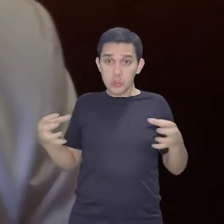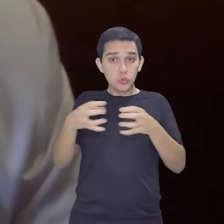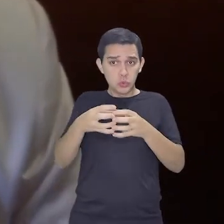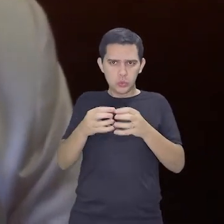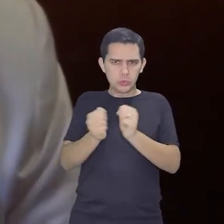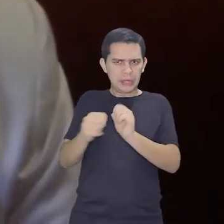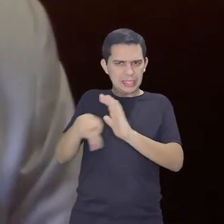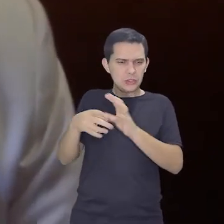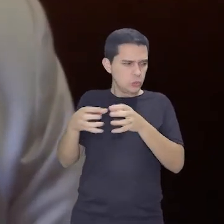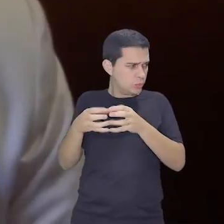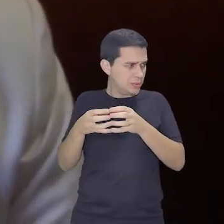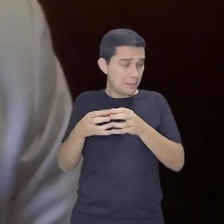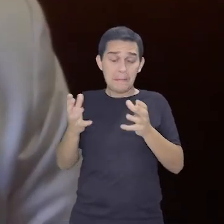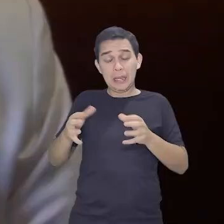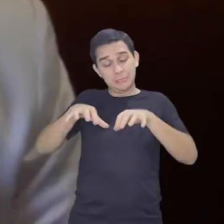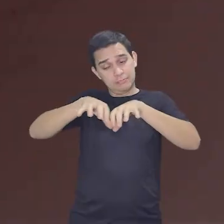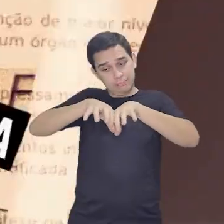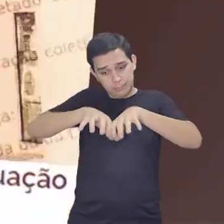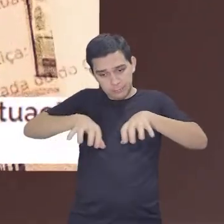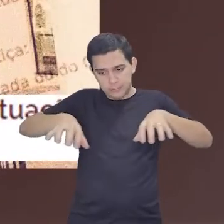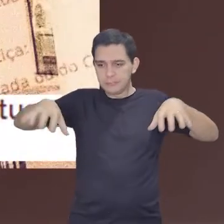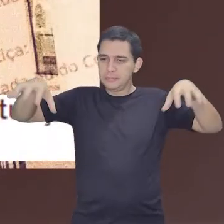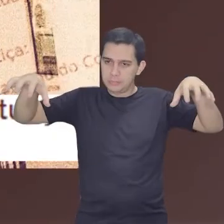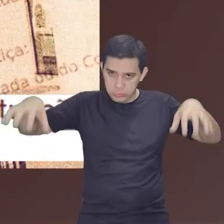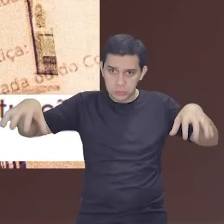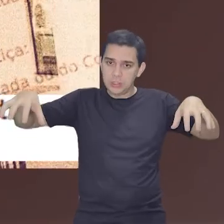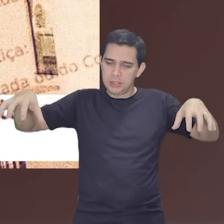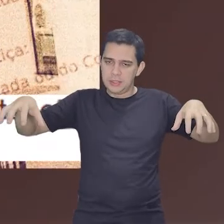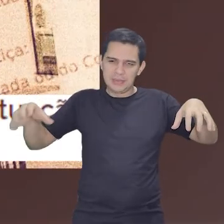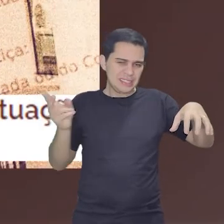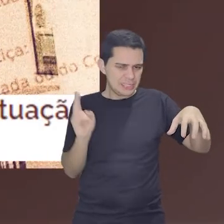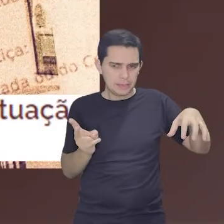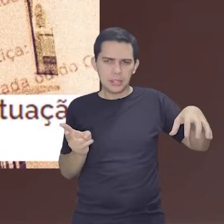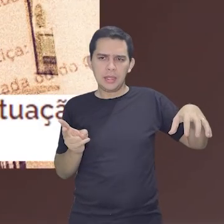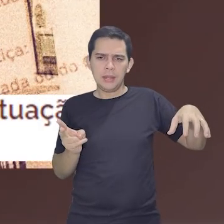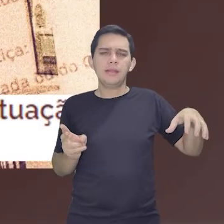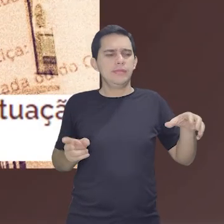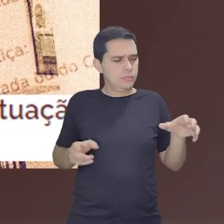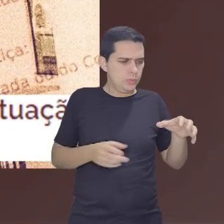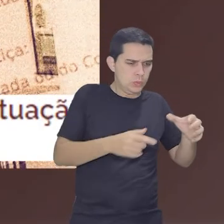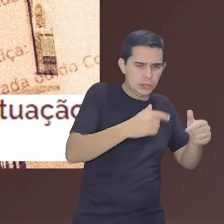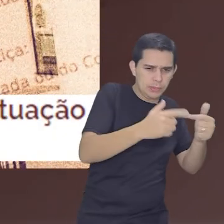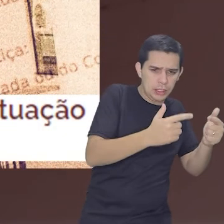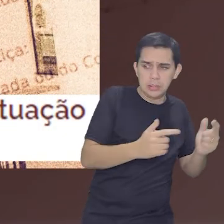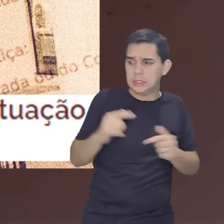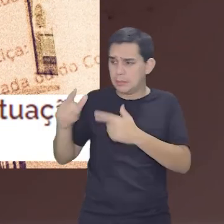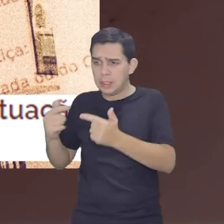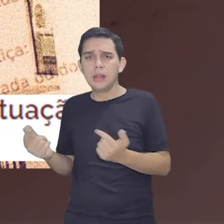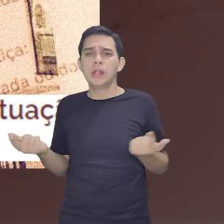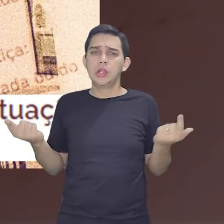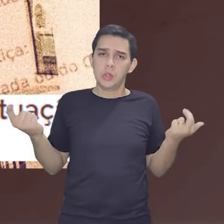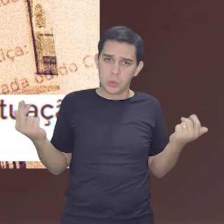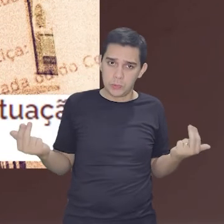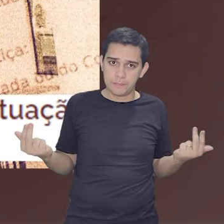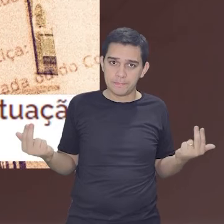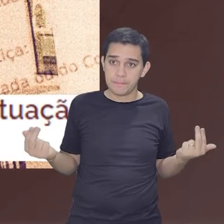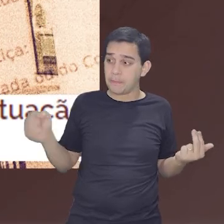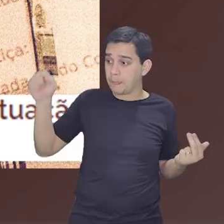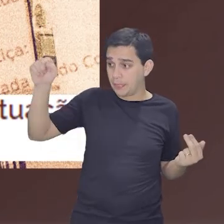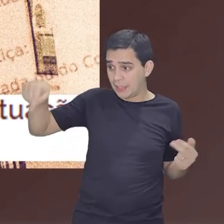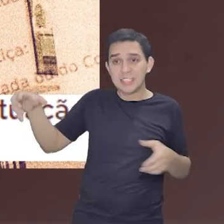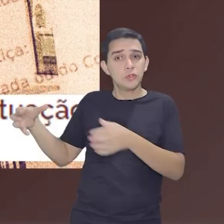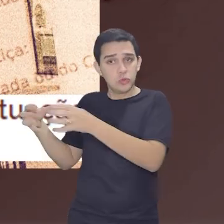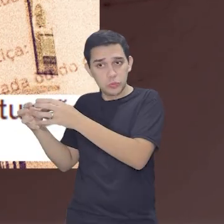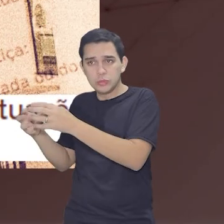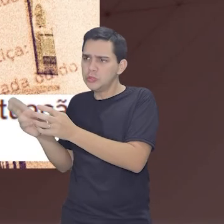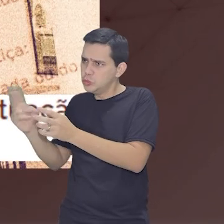na administração, elas retornaram, a investigação de homicídio retornou para a PIP e a